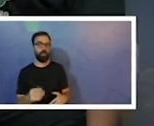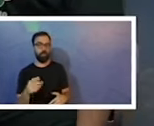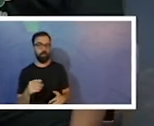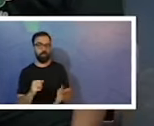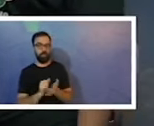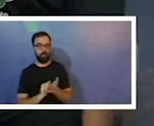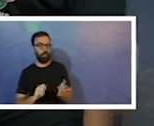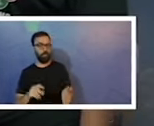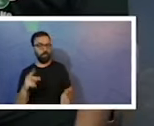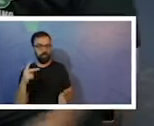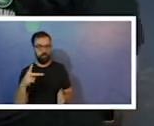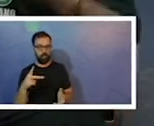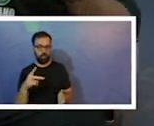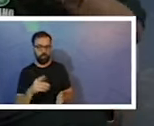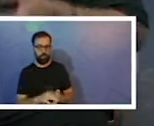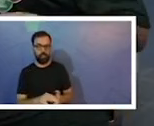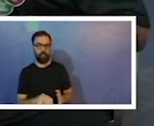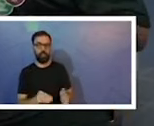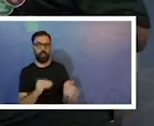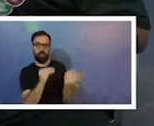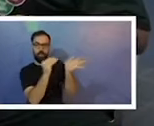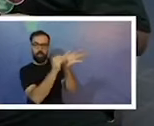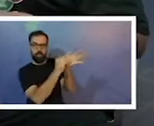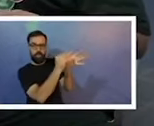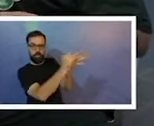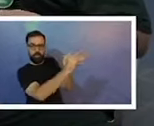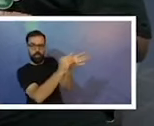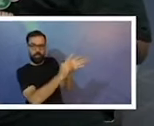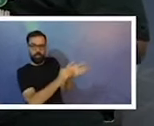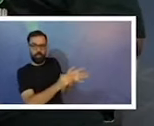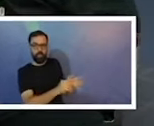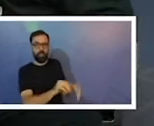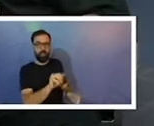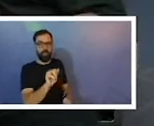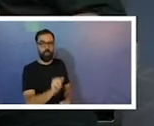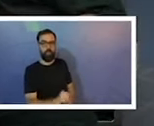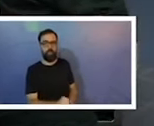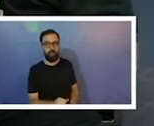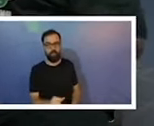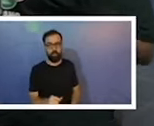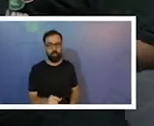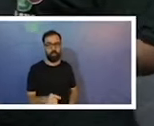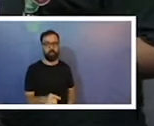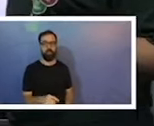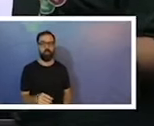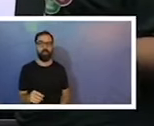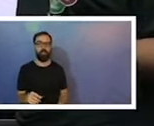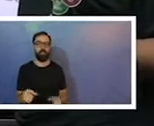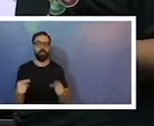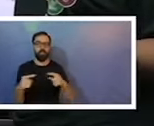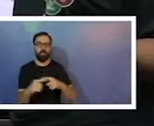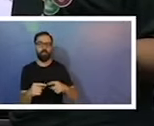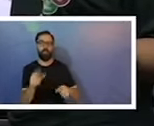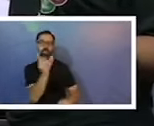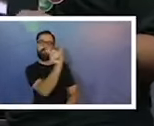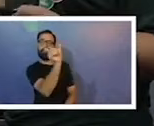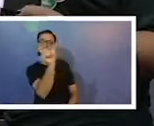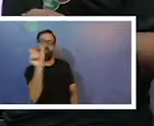vão completar esse esquema que vocês estão bem acostumados, tá? Pensando nas palavras que estão no